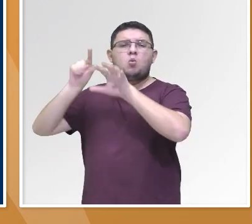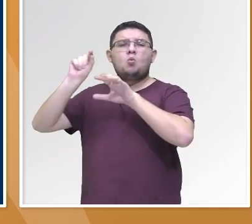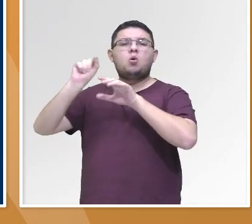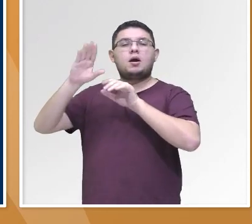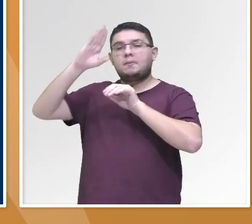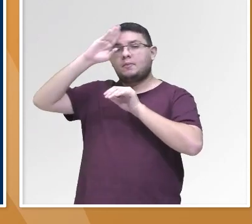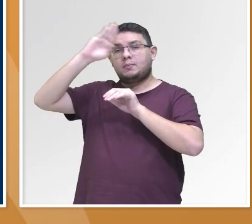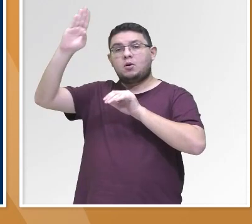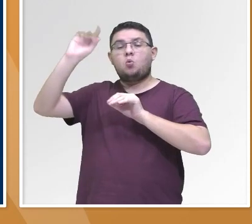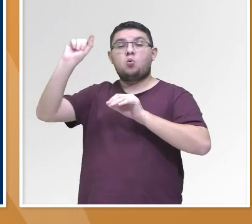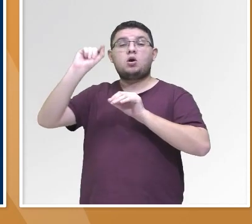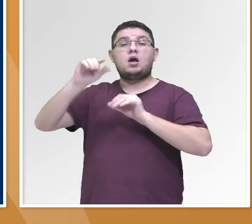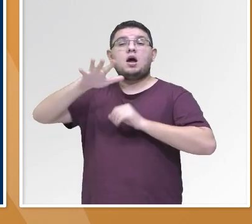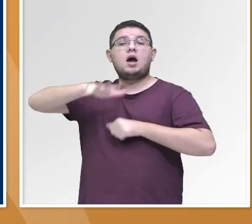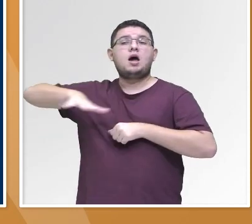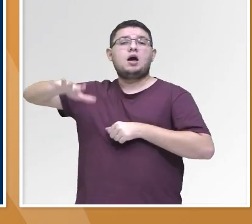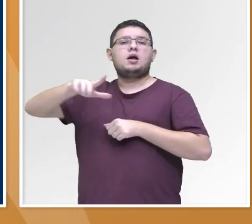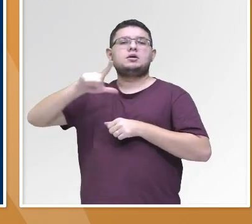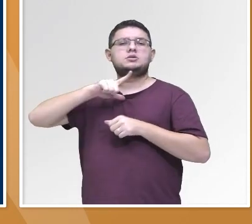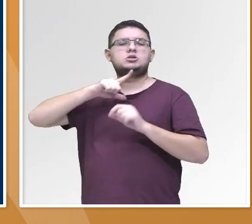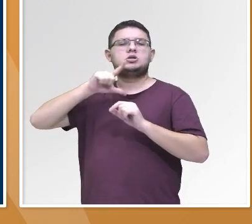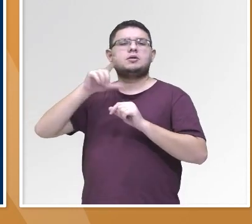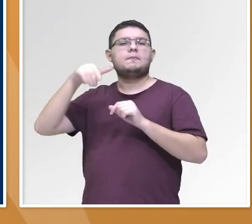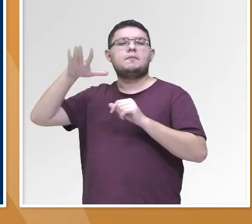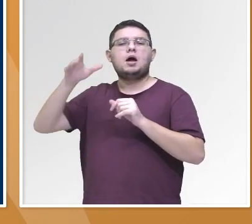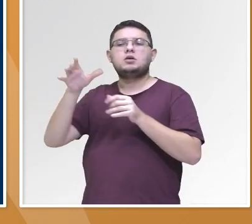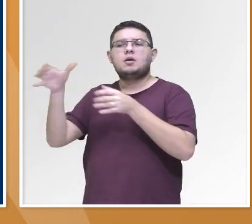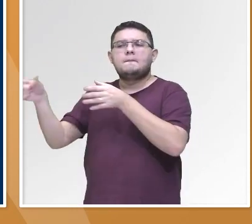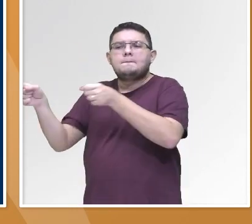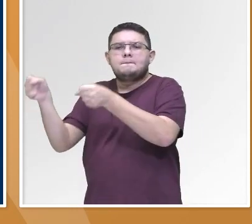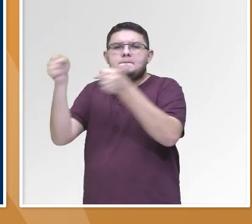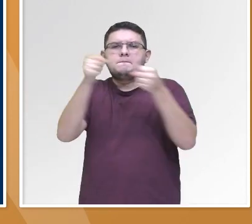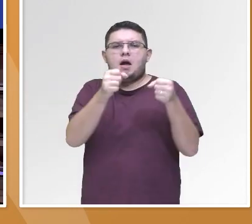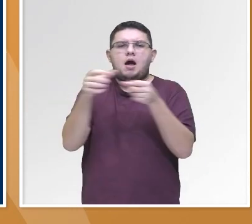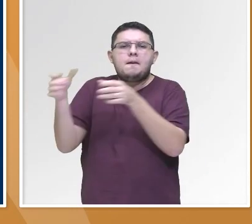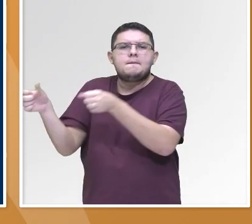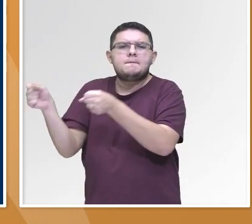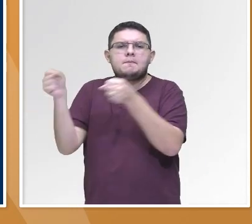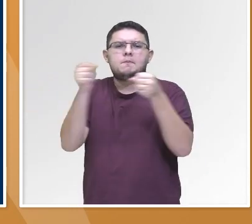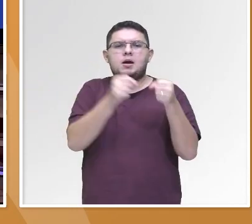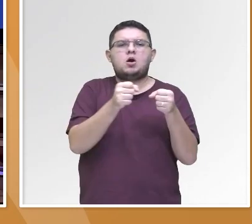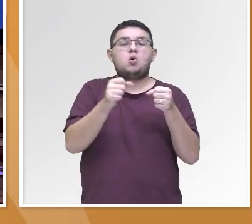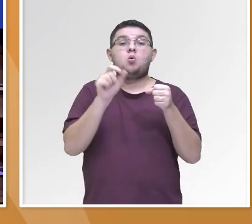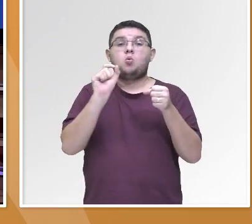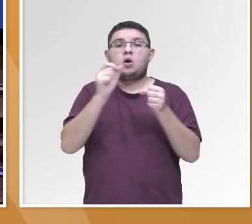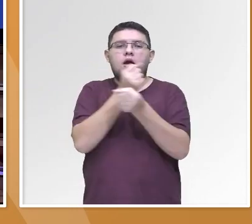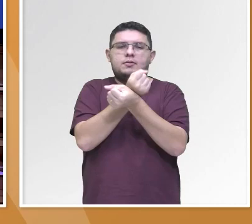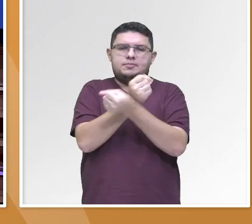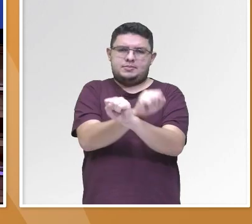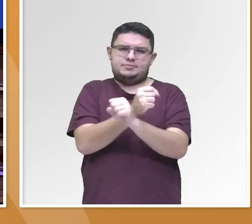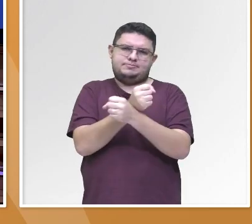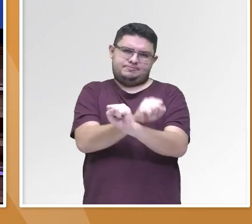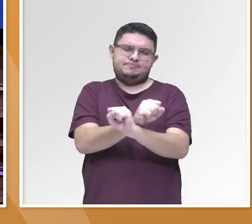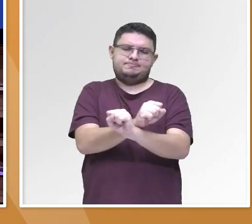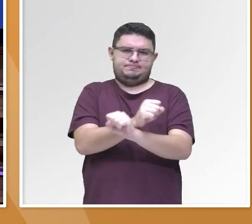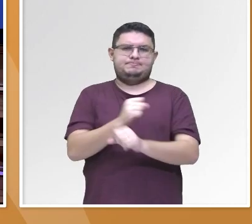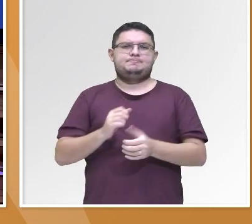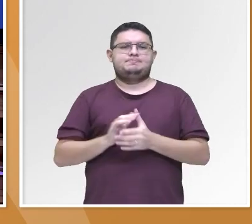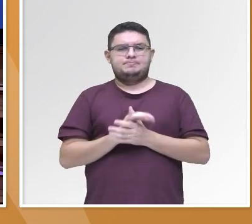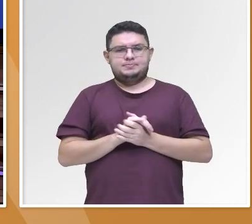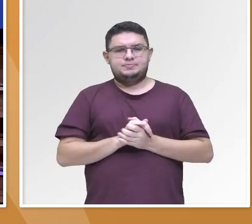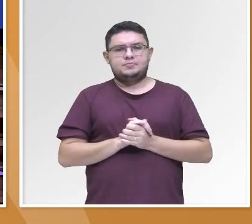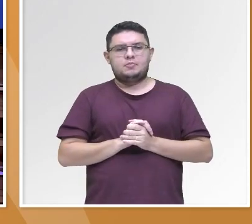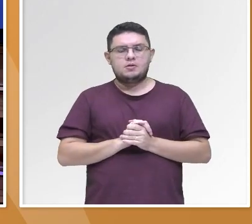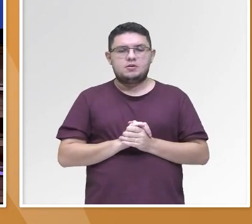principais áreas de onde, tá, tanto brasileiros que participaram desse comércio, quanto europeus extraíam, tá, a